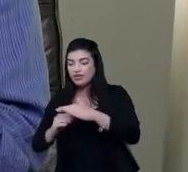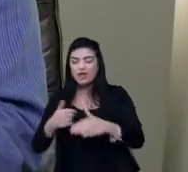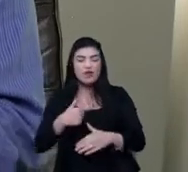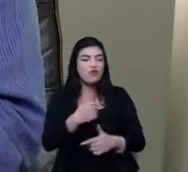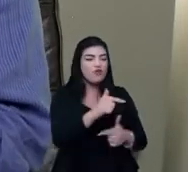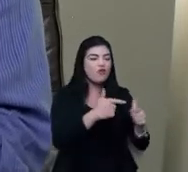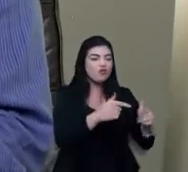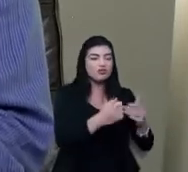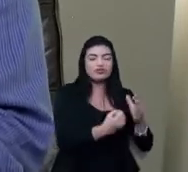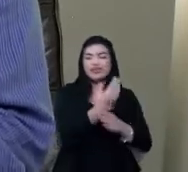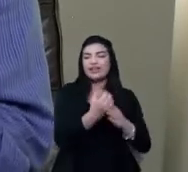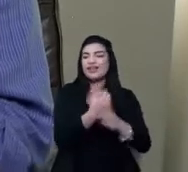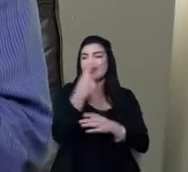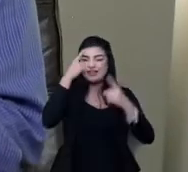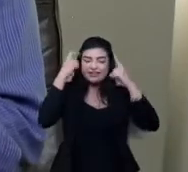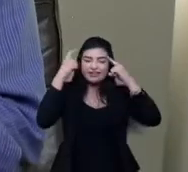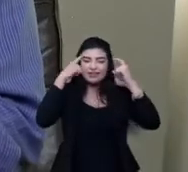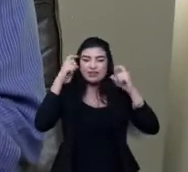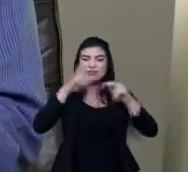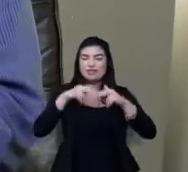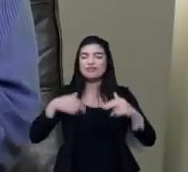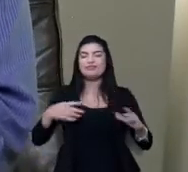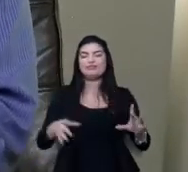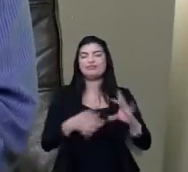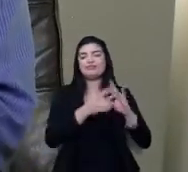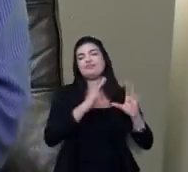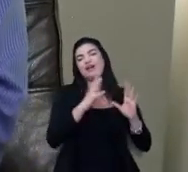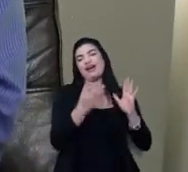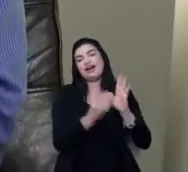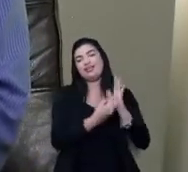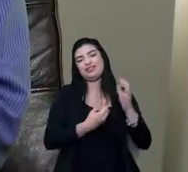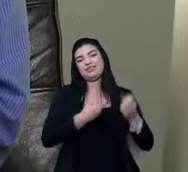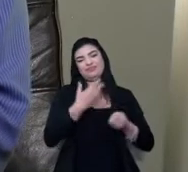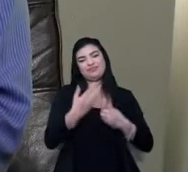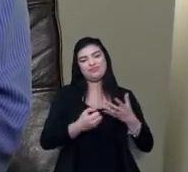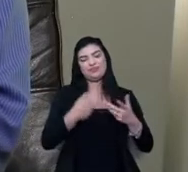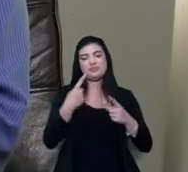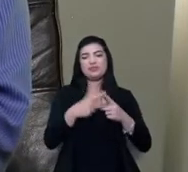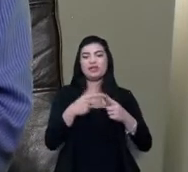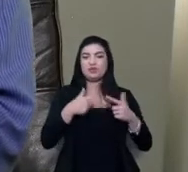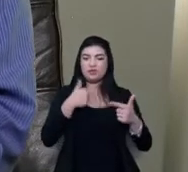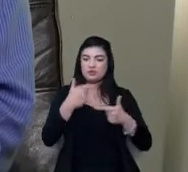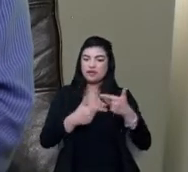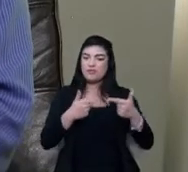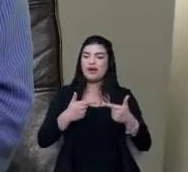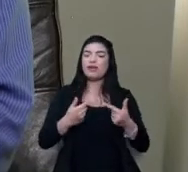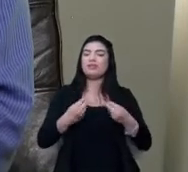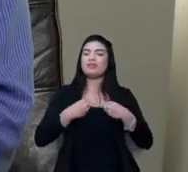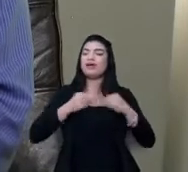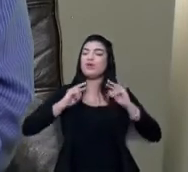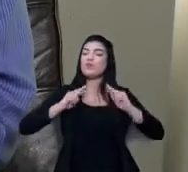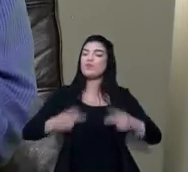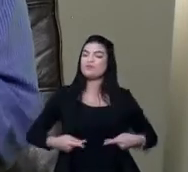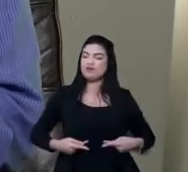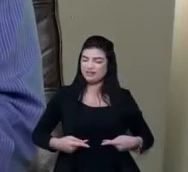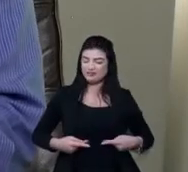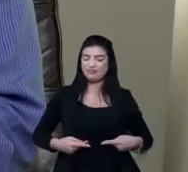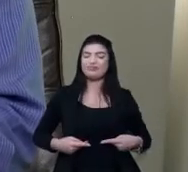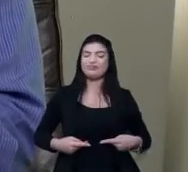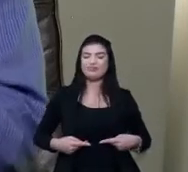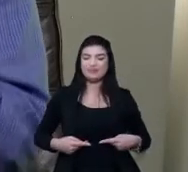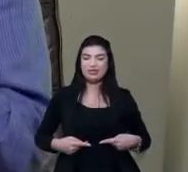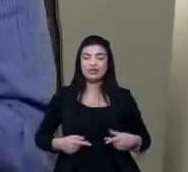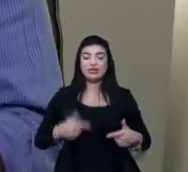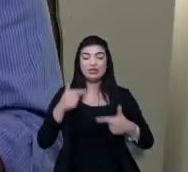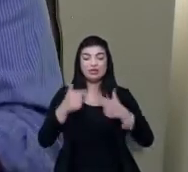essas atividades relacionadas à arte, porque eu acredito que o trabalho deve ser algo que humaniza o ser humano. Então, assim, quando eu trabalho com